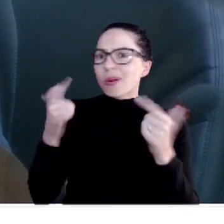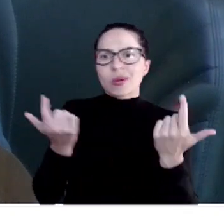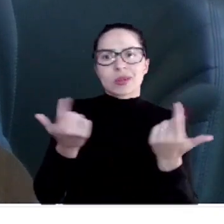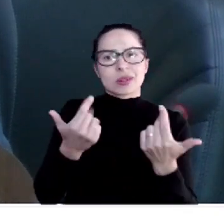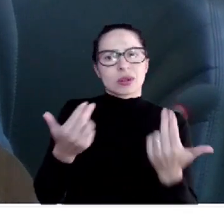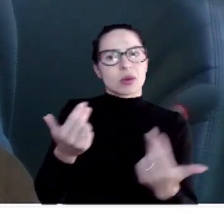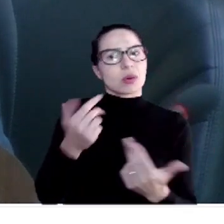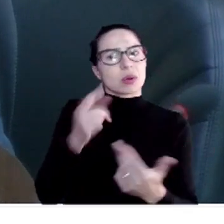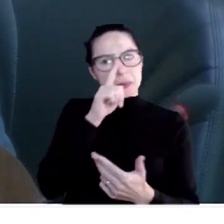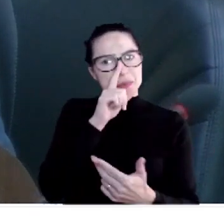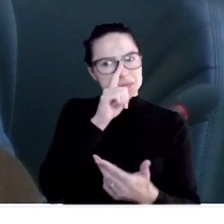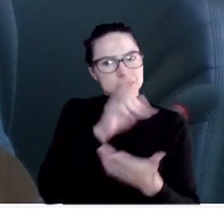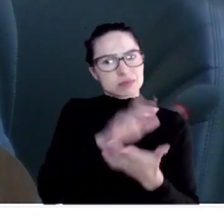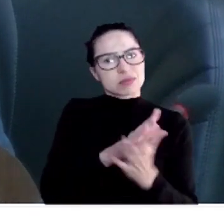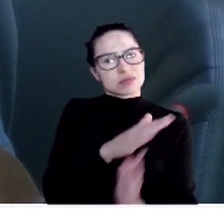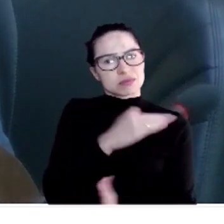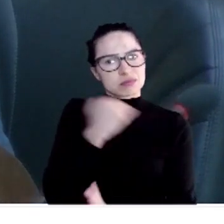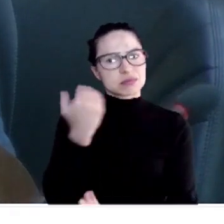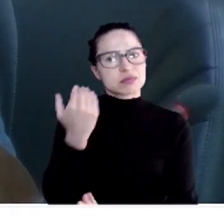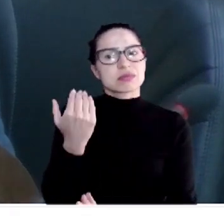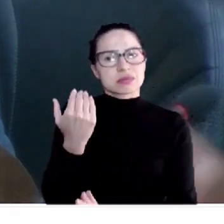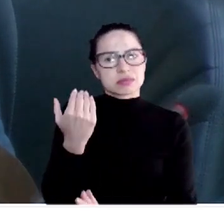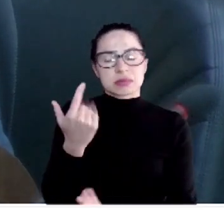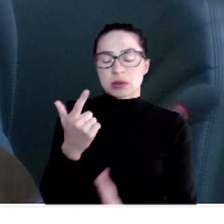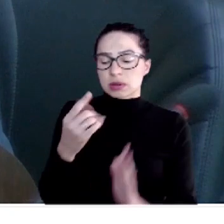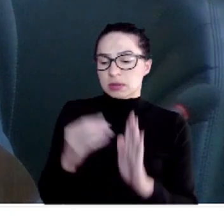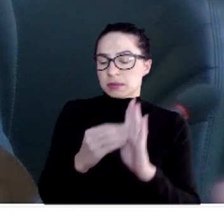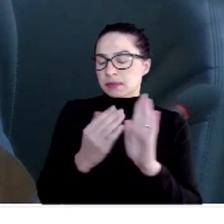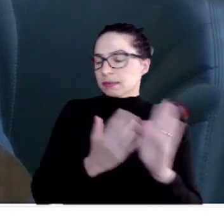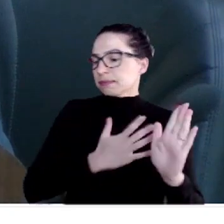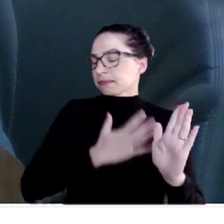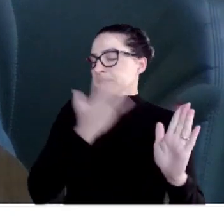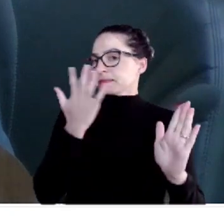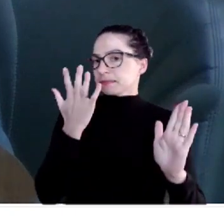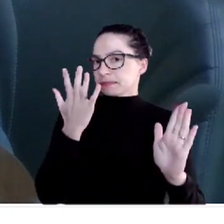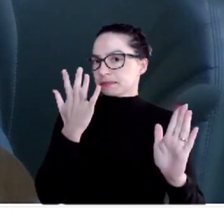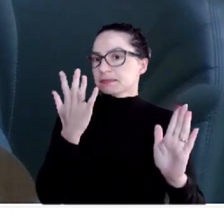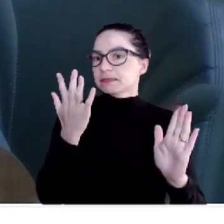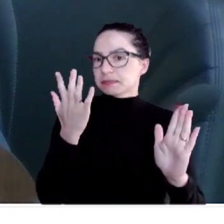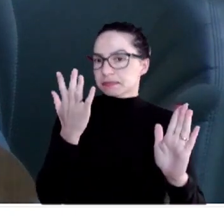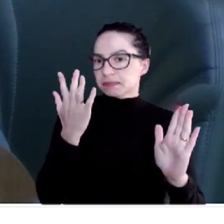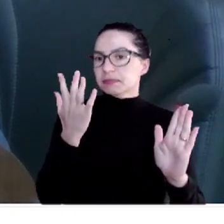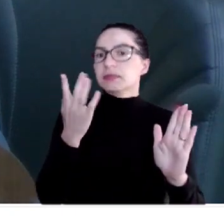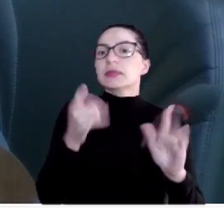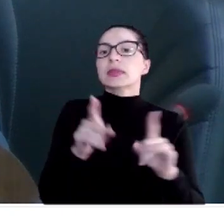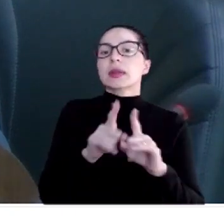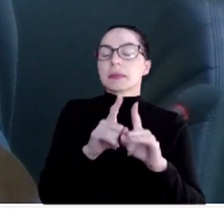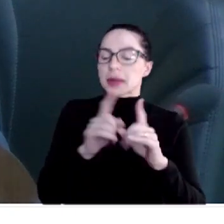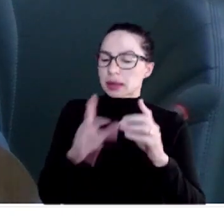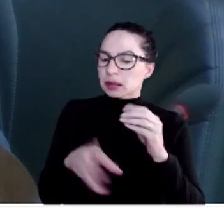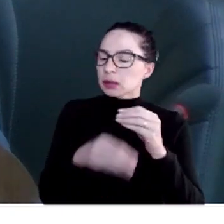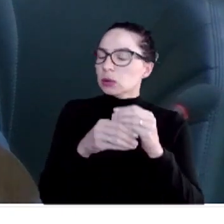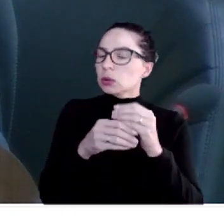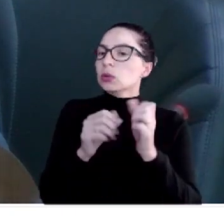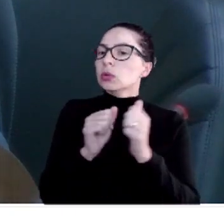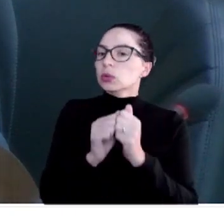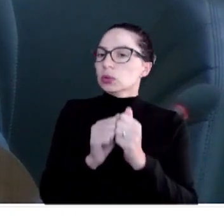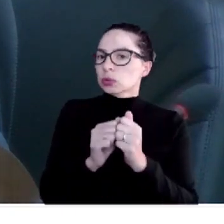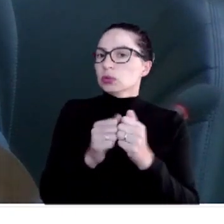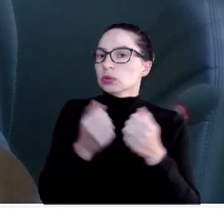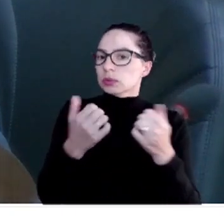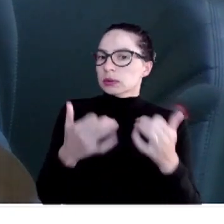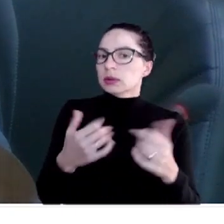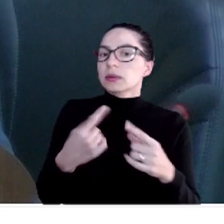letais. Então, além dessa moção, tem algo além de tudo isso, né? Porque nós estamos falando